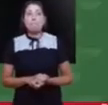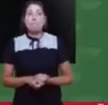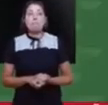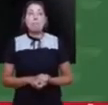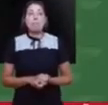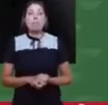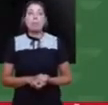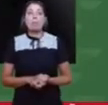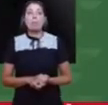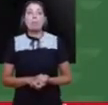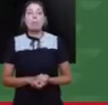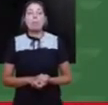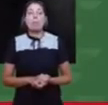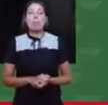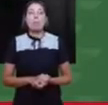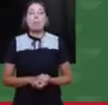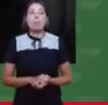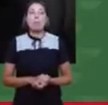Pois não, vamos lá.